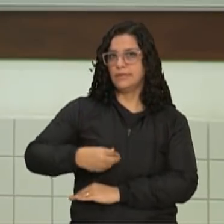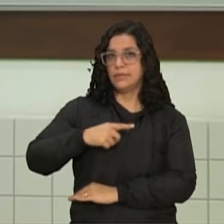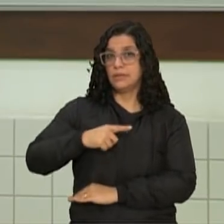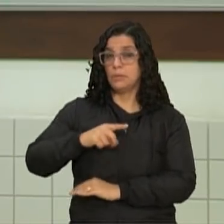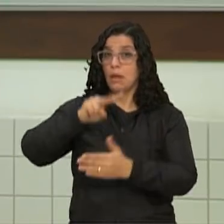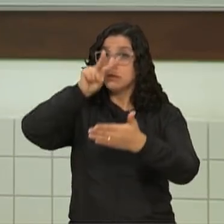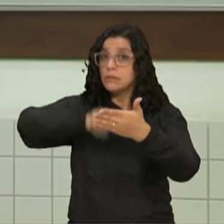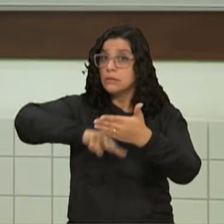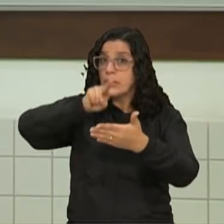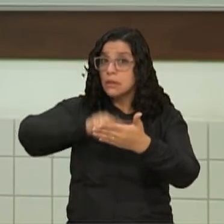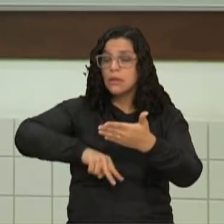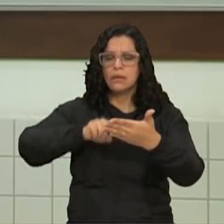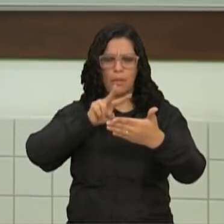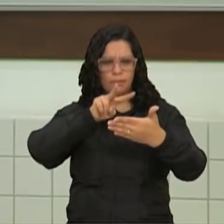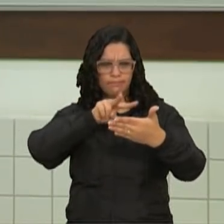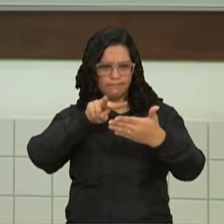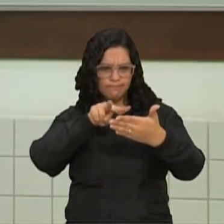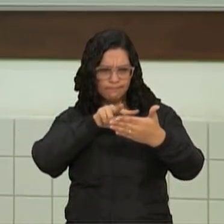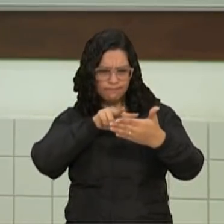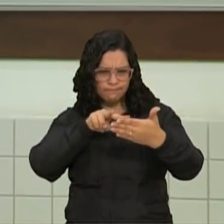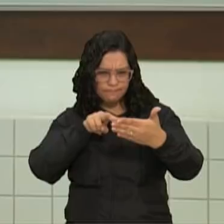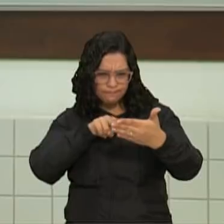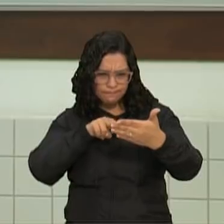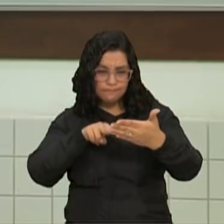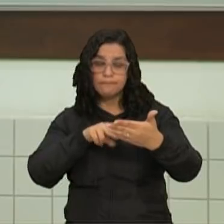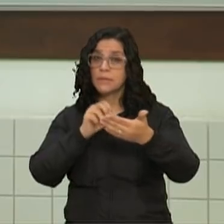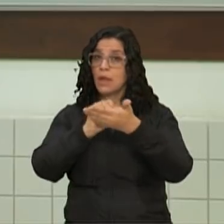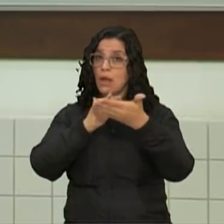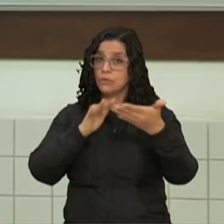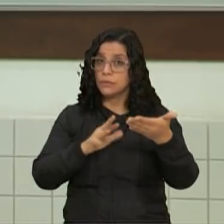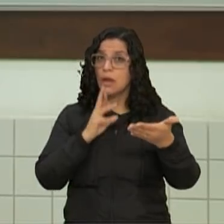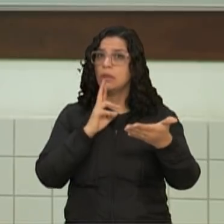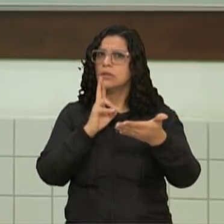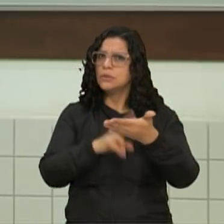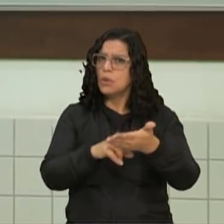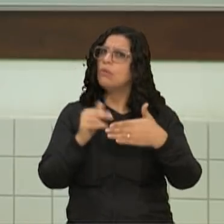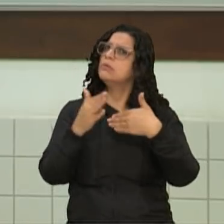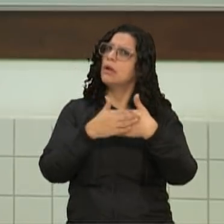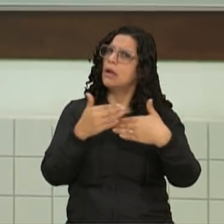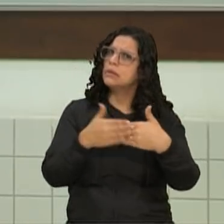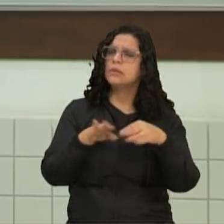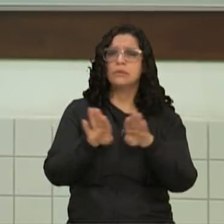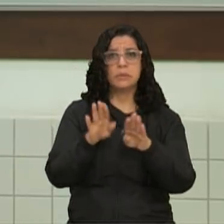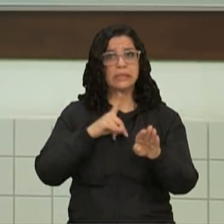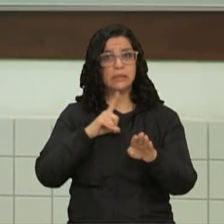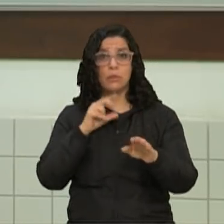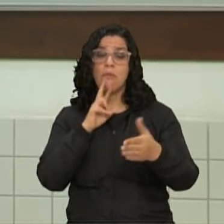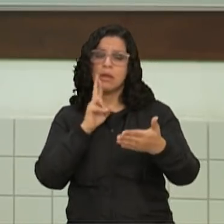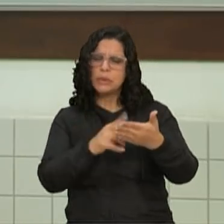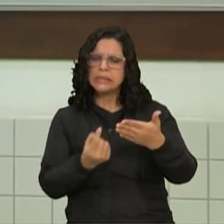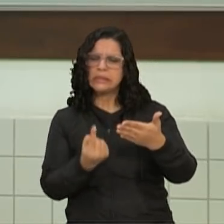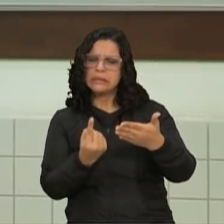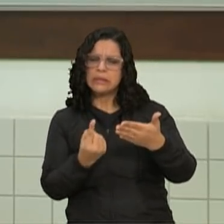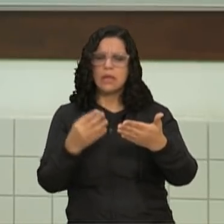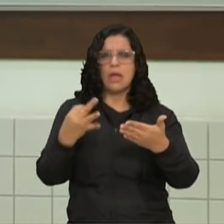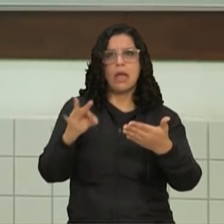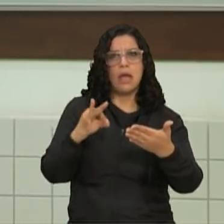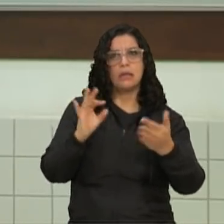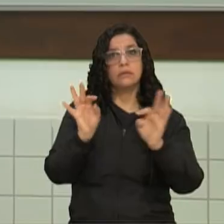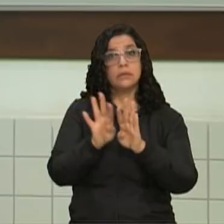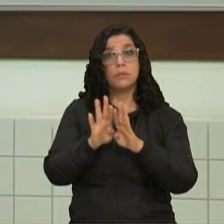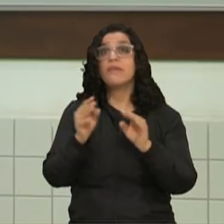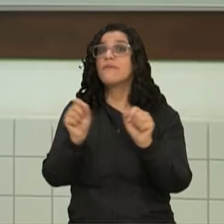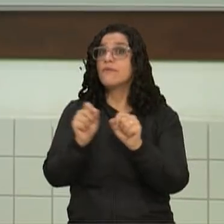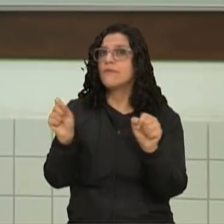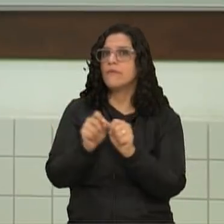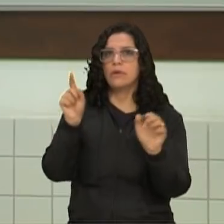leia a atividade com cuidado e façam um carinho, vejam lá qual é a resposta correta, mas resolvam